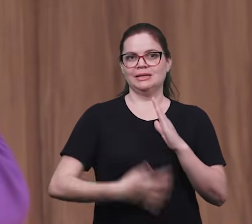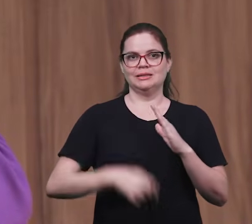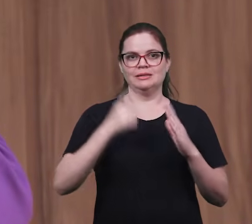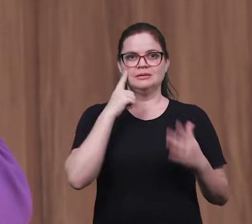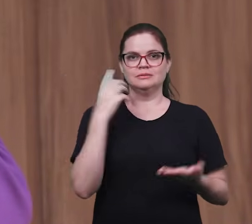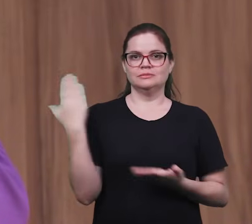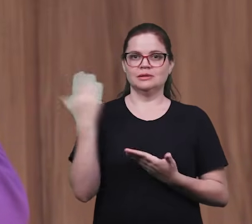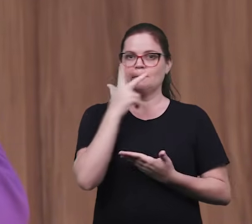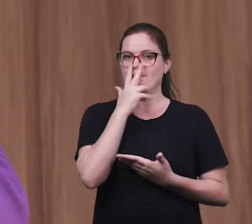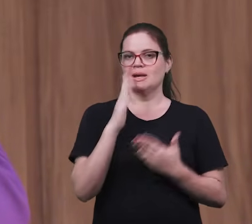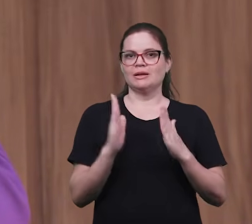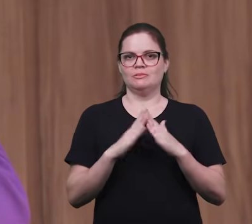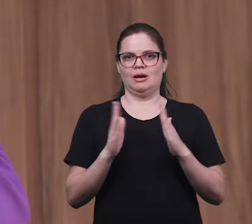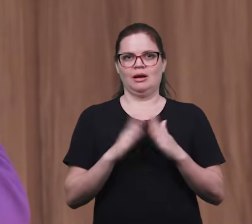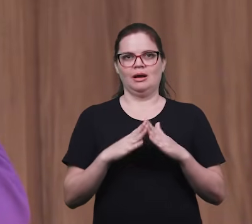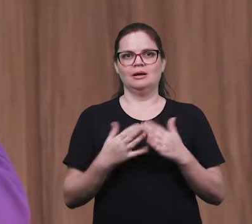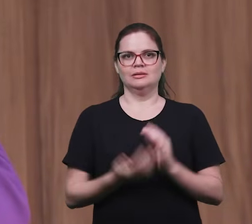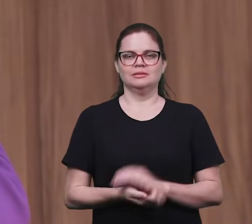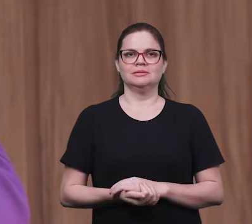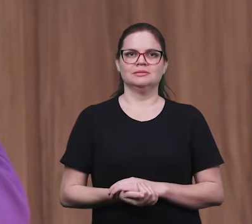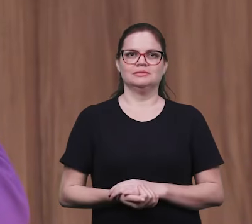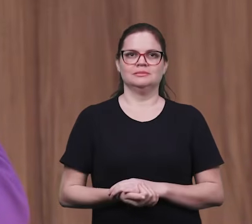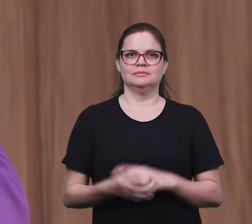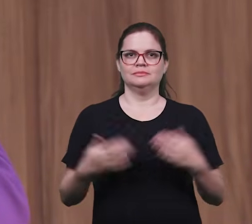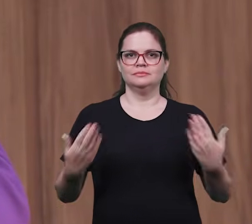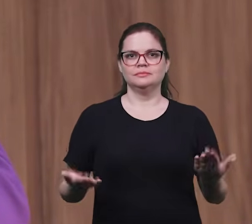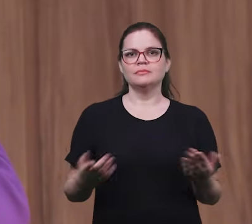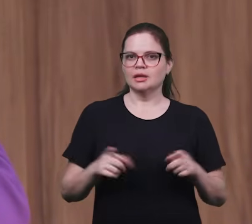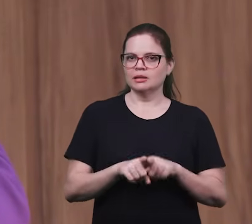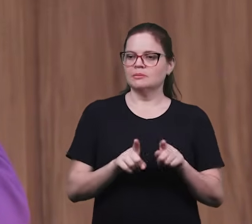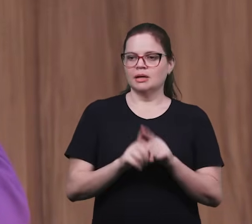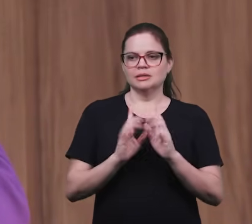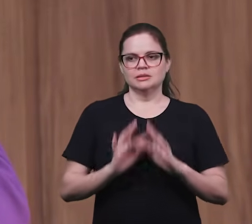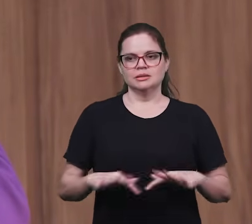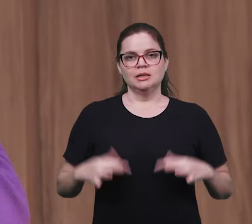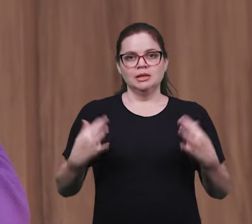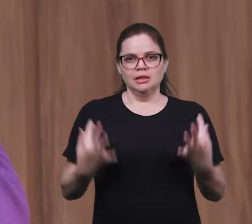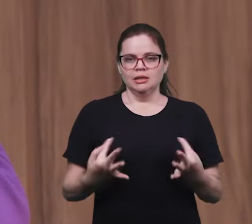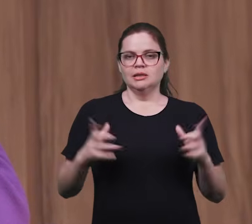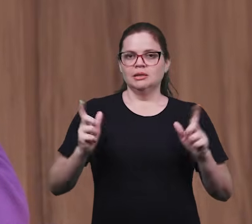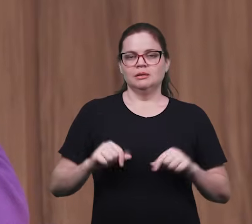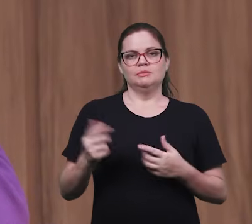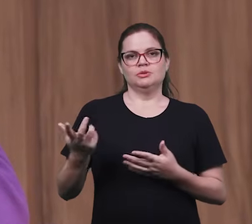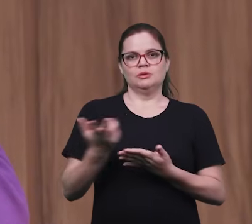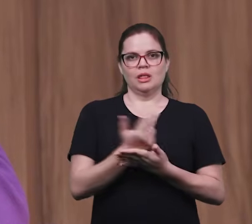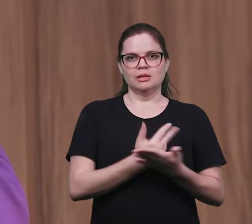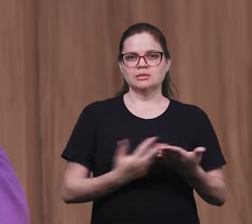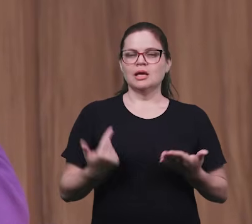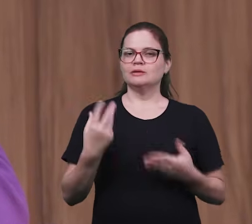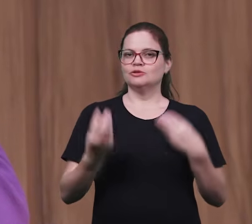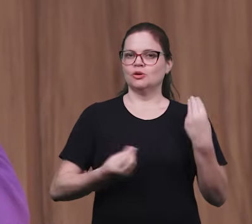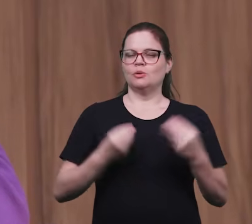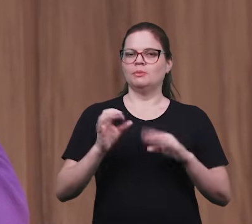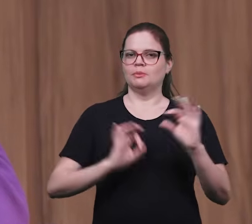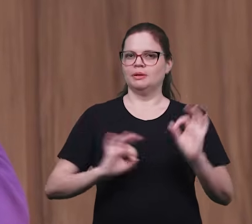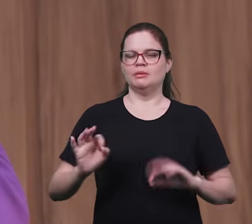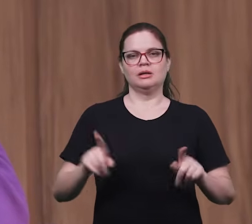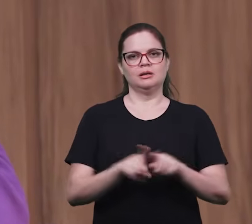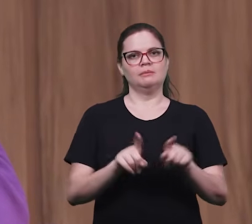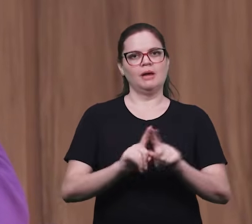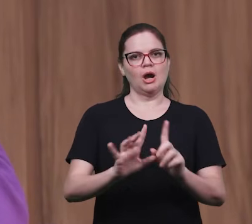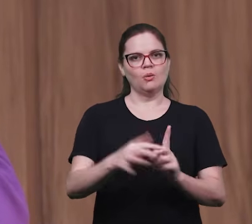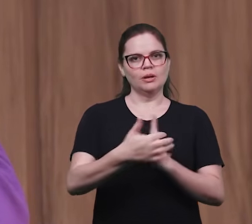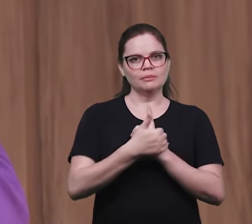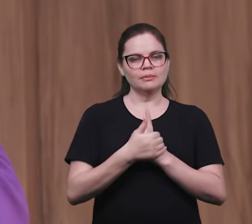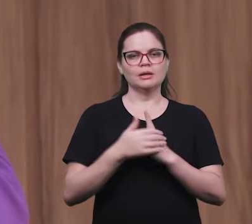é? Sim. Então, da simplicidade, de uma construção, do acolhimento, e isso também